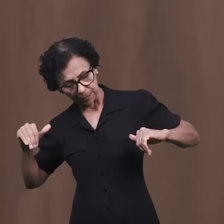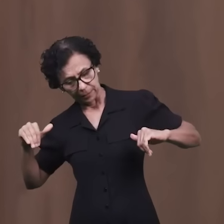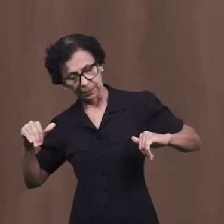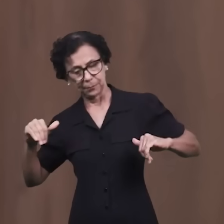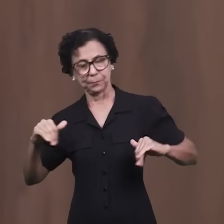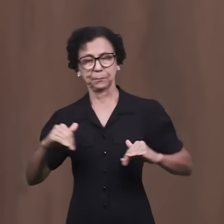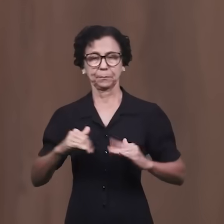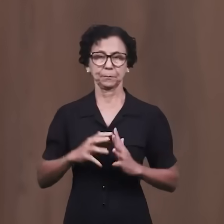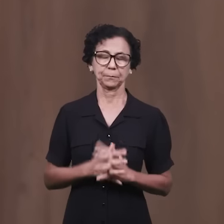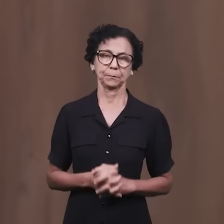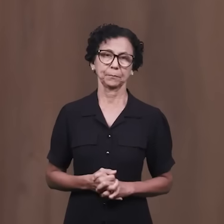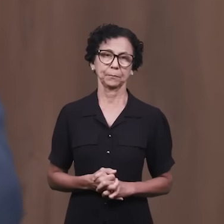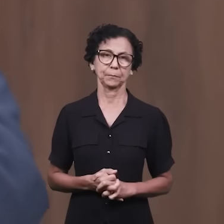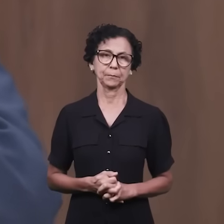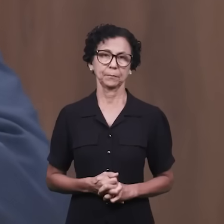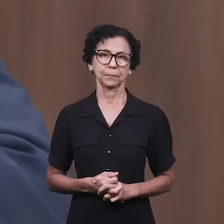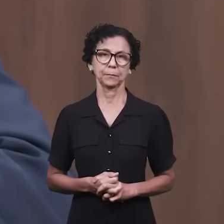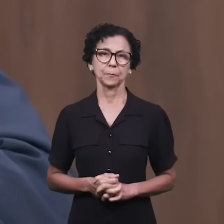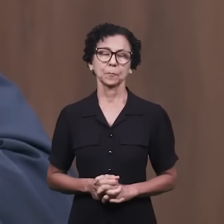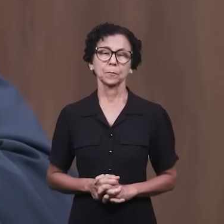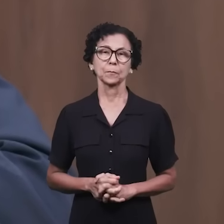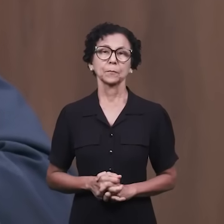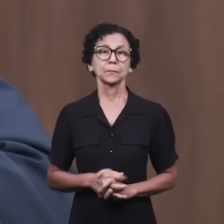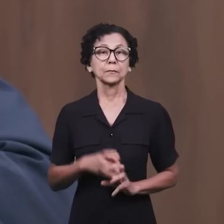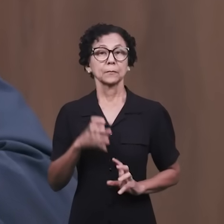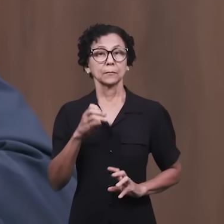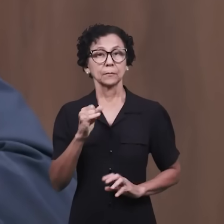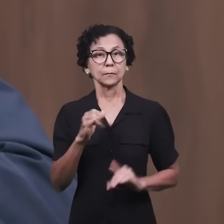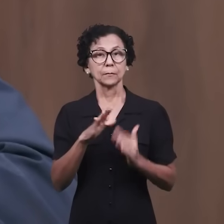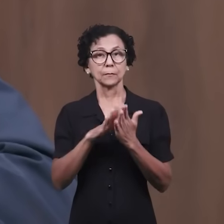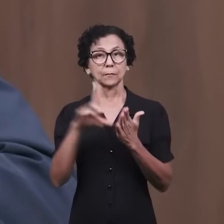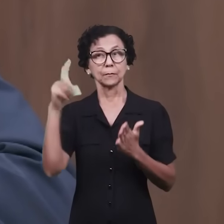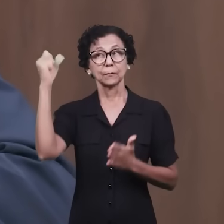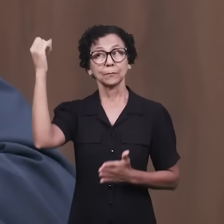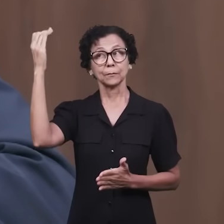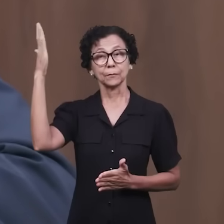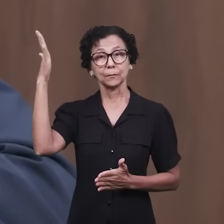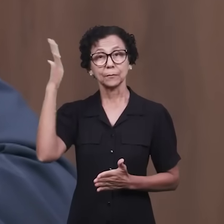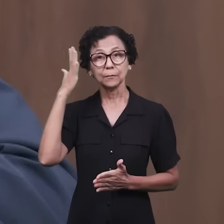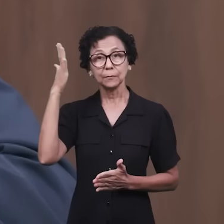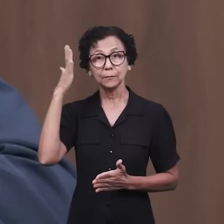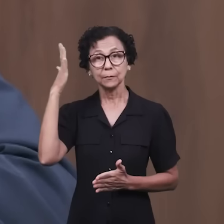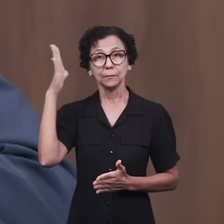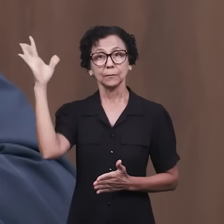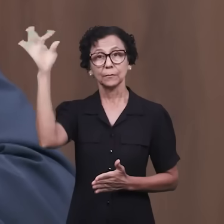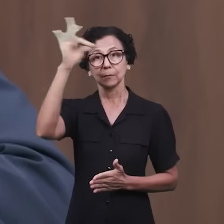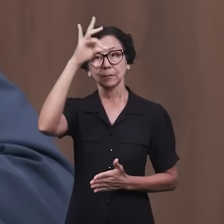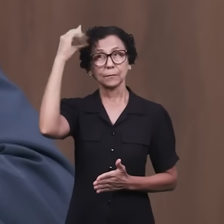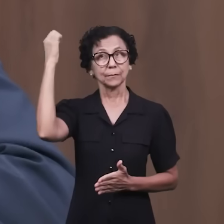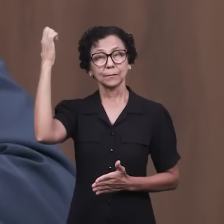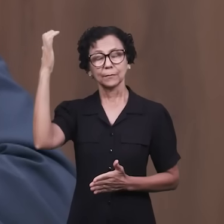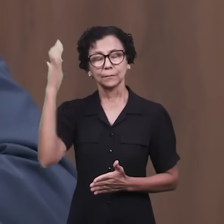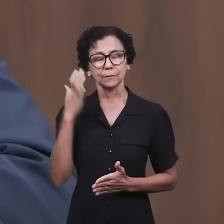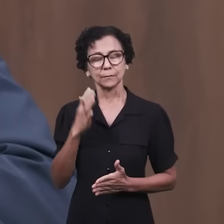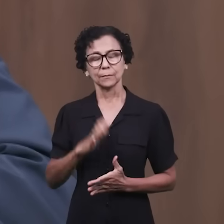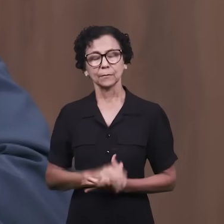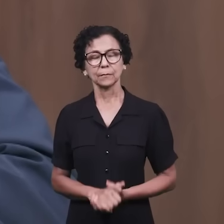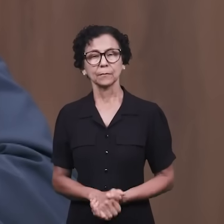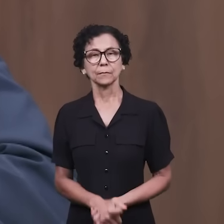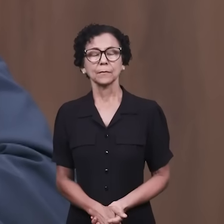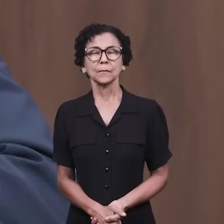a palavra for viva. O grande problema hoje, Alexandre, a crise, eu vi um dia um pregador dizendo que